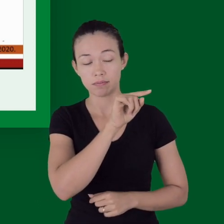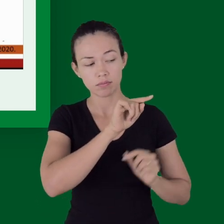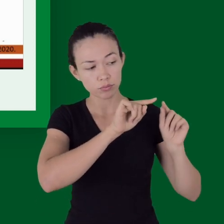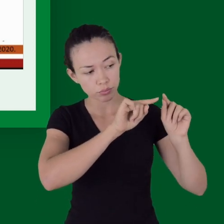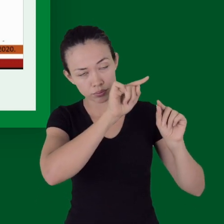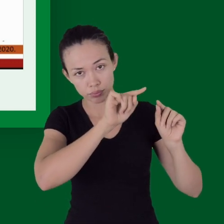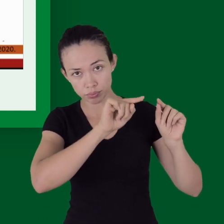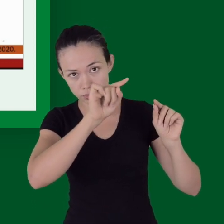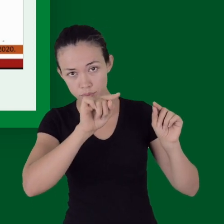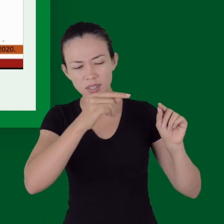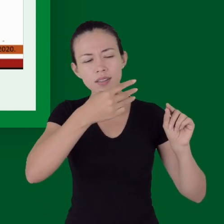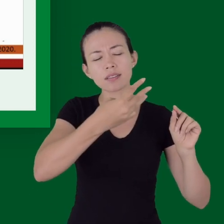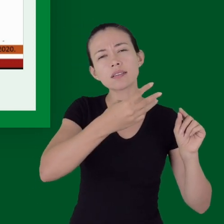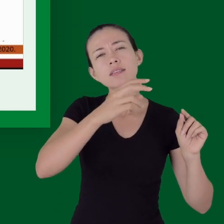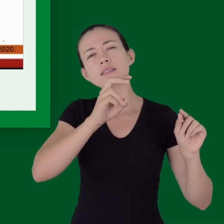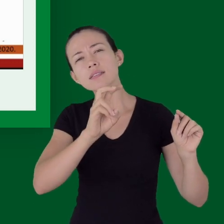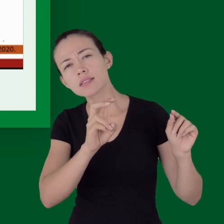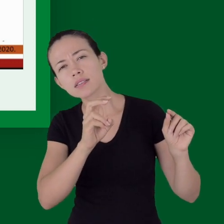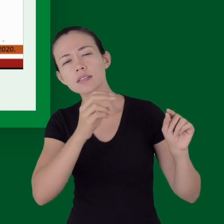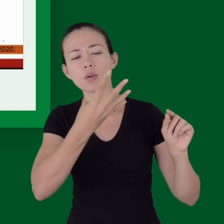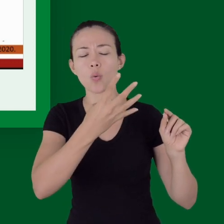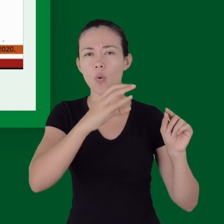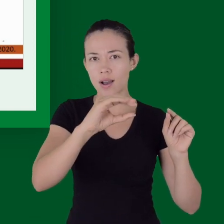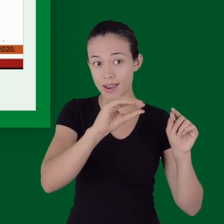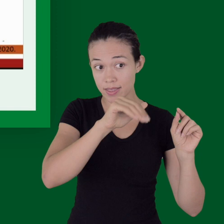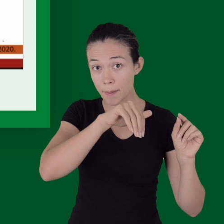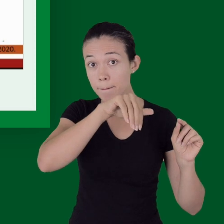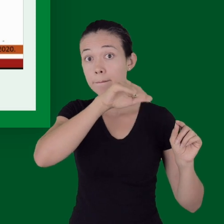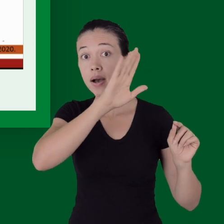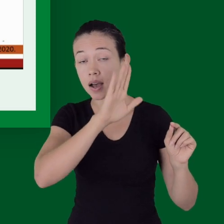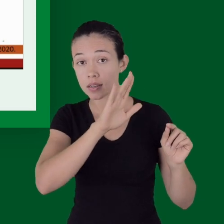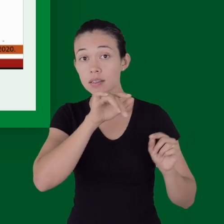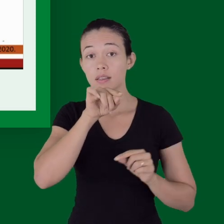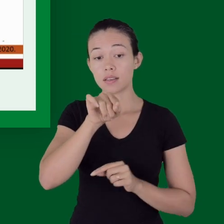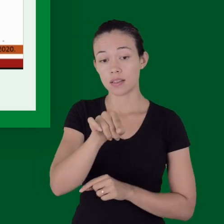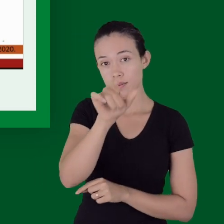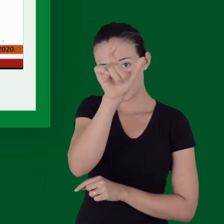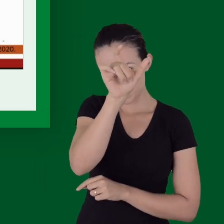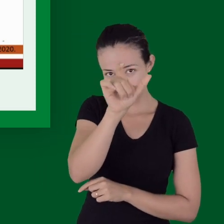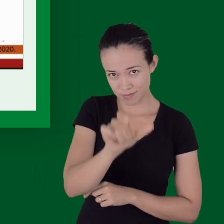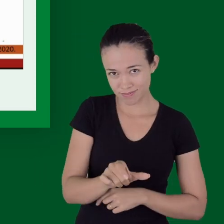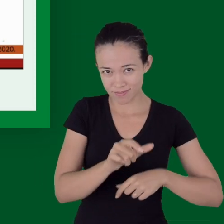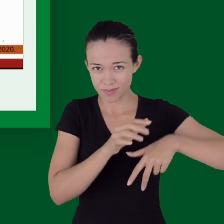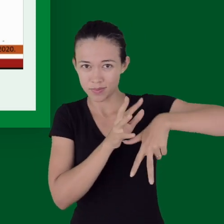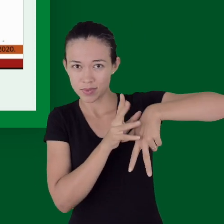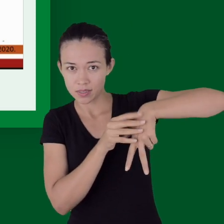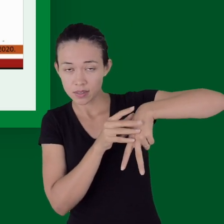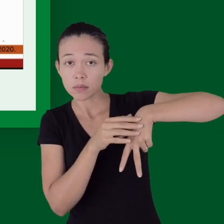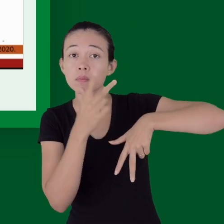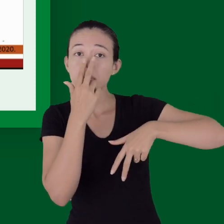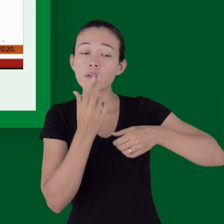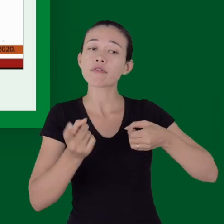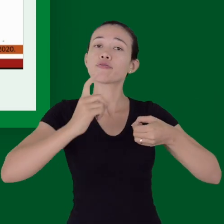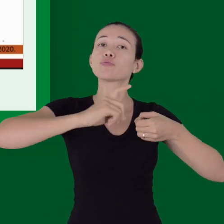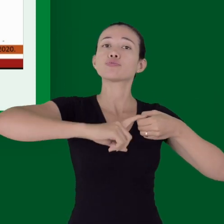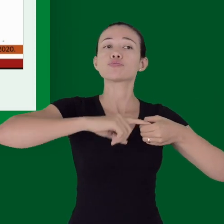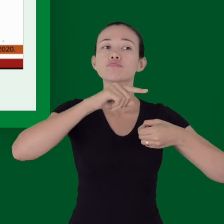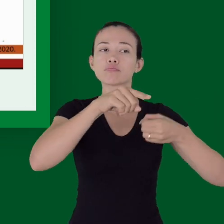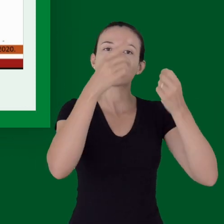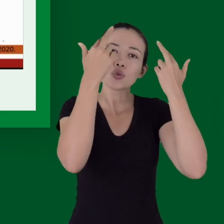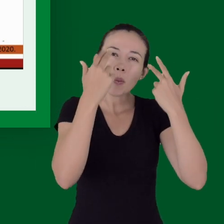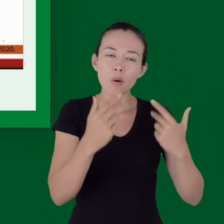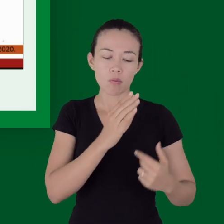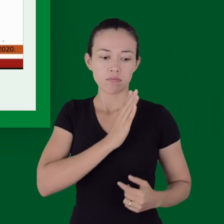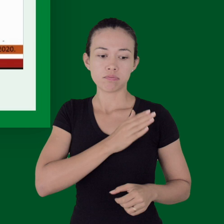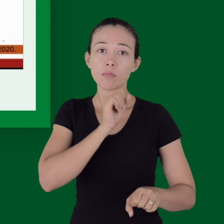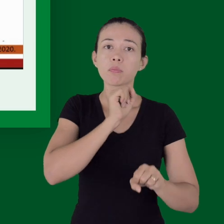A gente tendo uma capnografia acima de 35, 40, é provável que o nosso paciente tenha